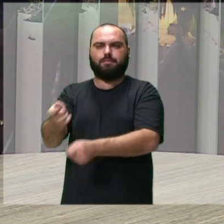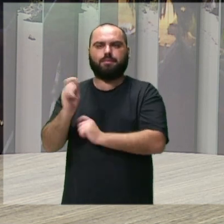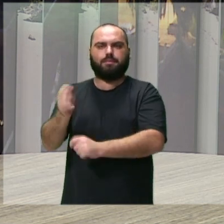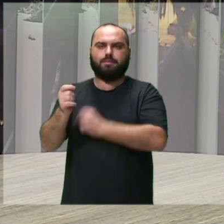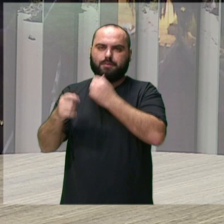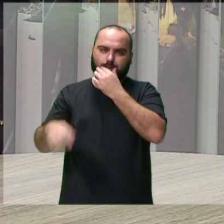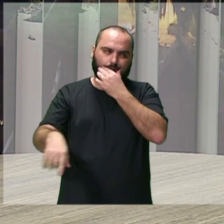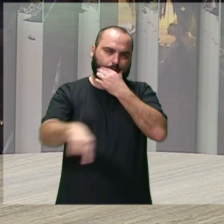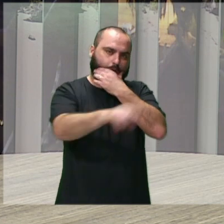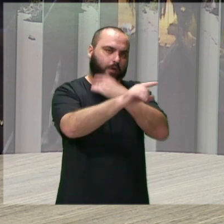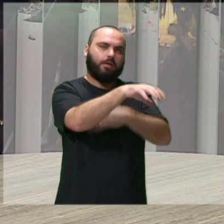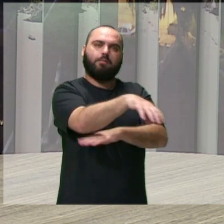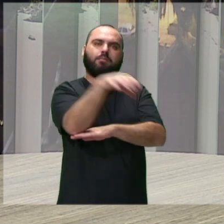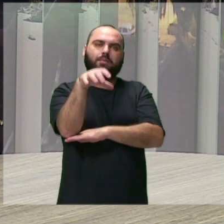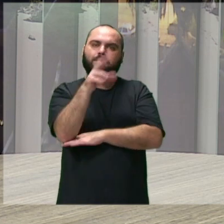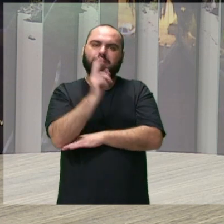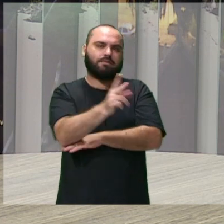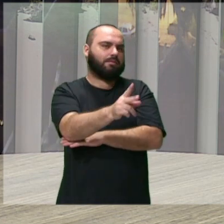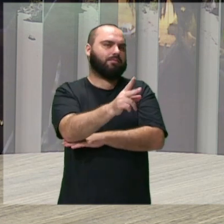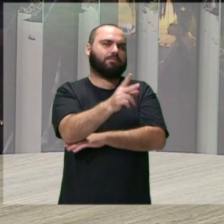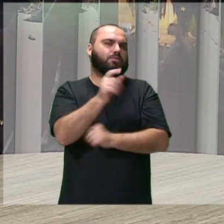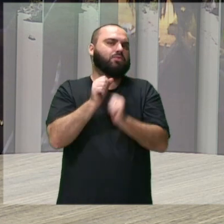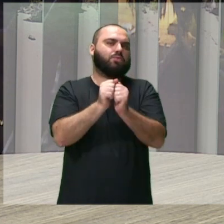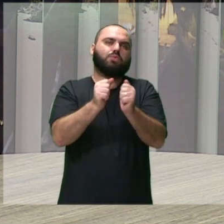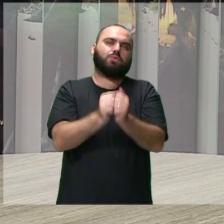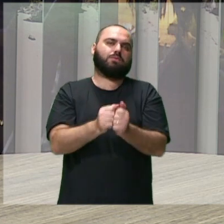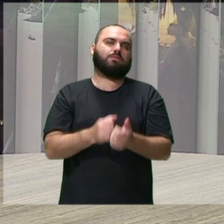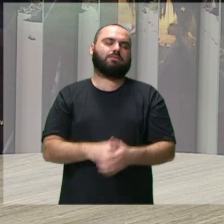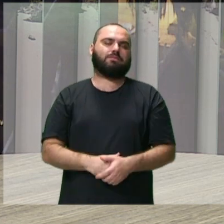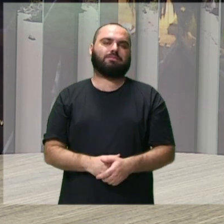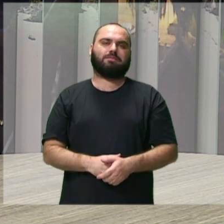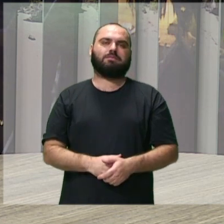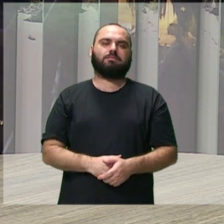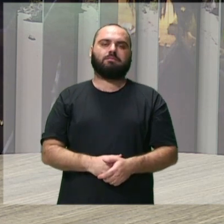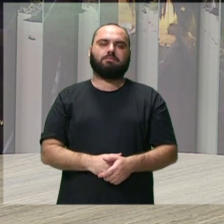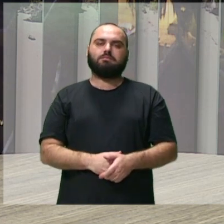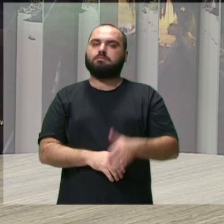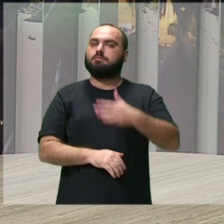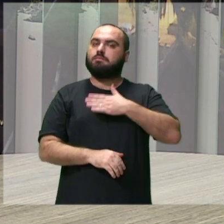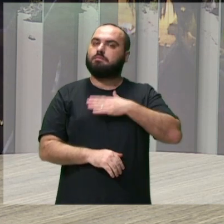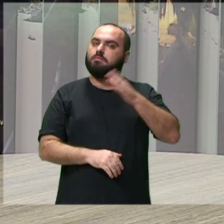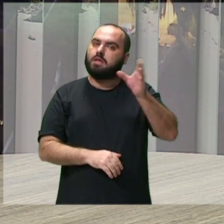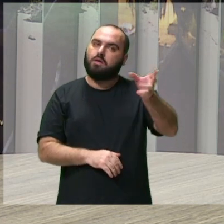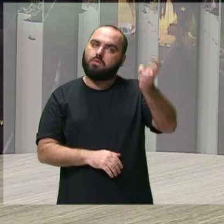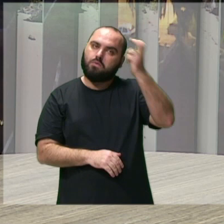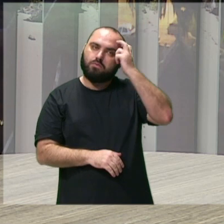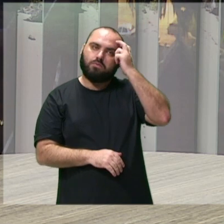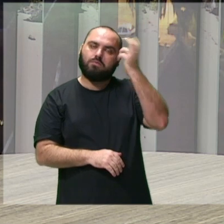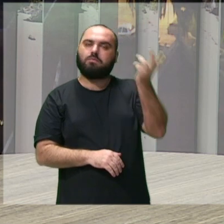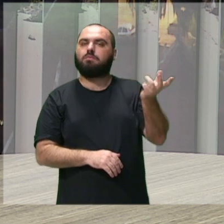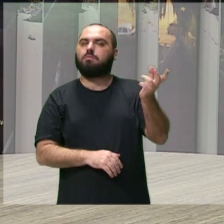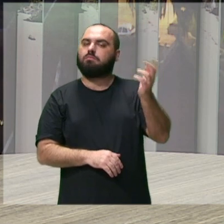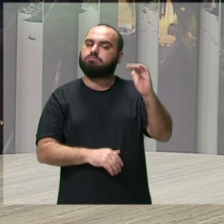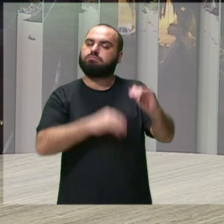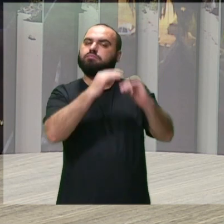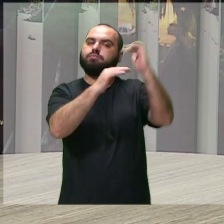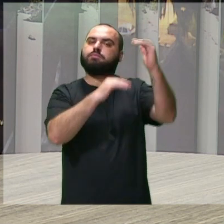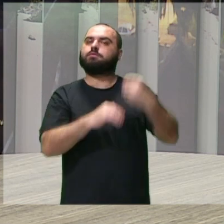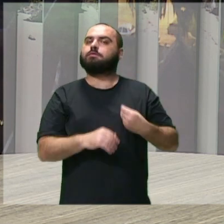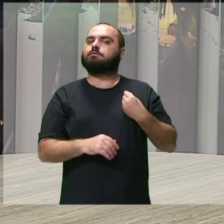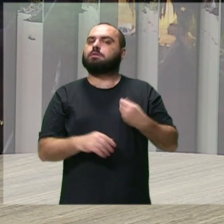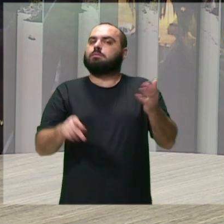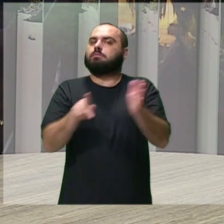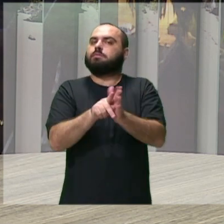então esses elementos ficaram impregnados na minha cultura, no meu desenvolvimento.